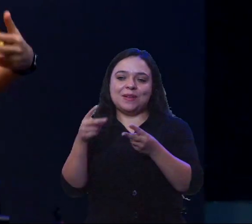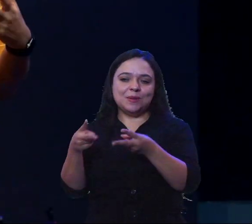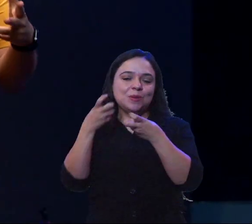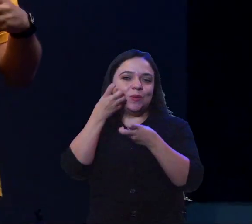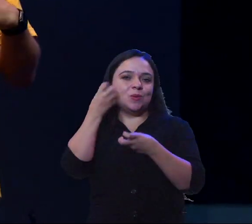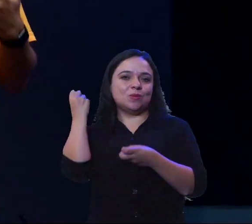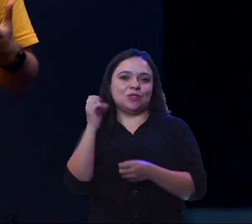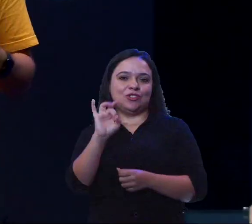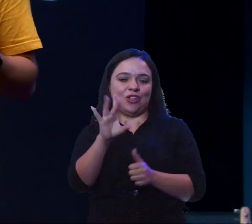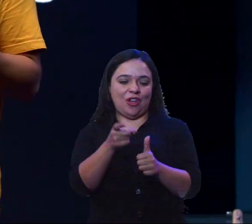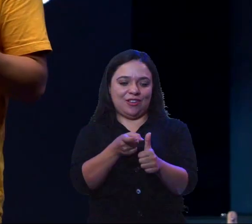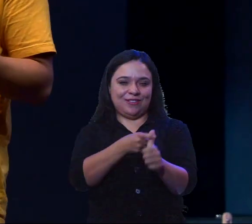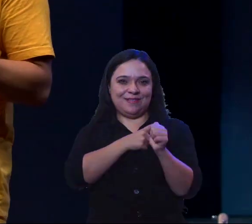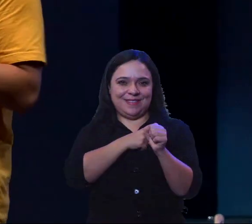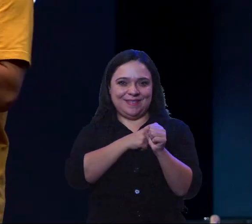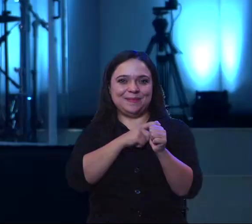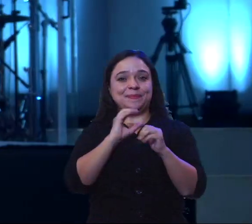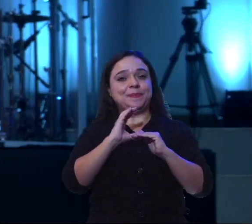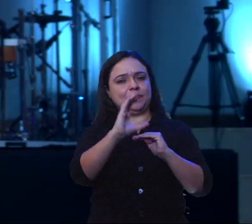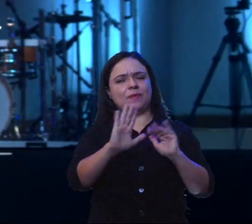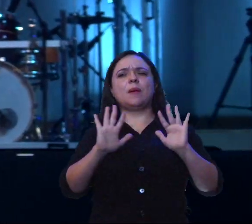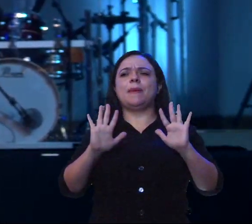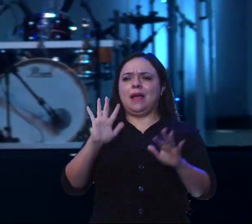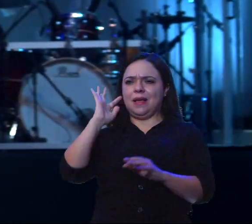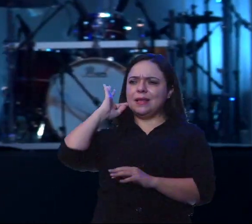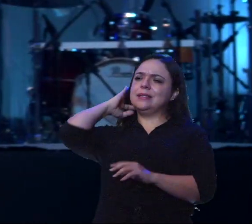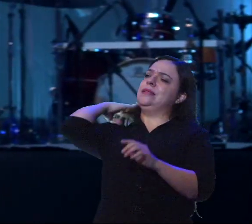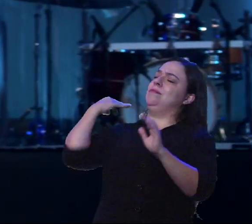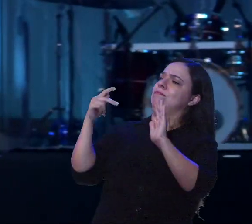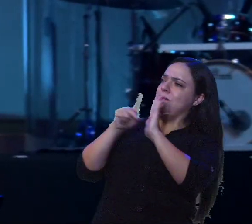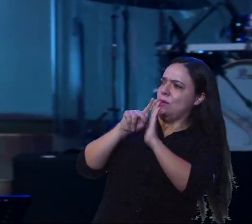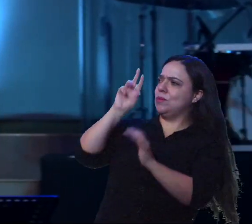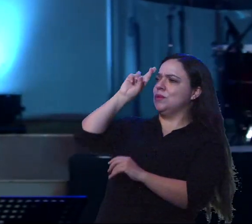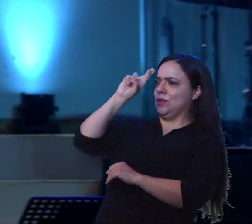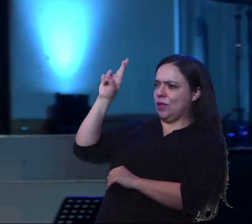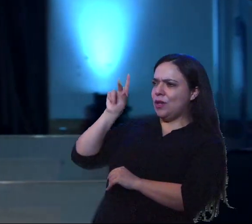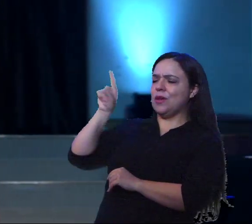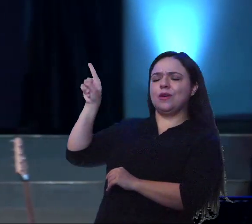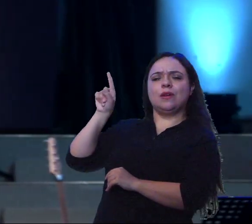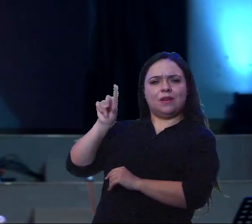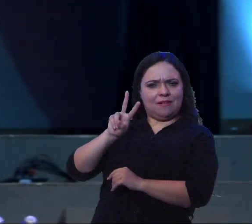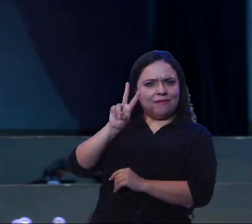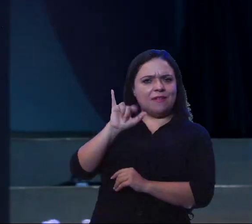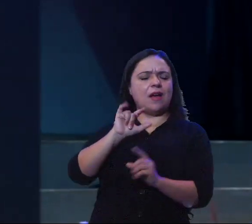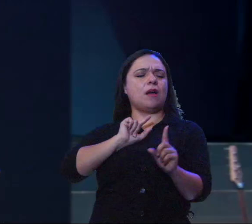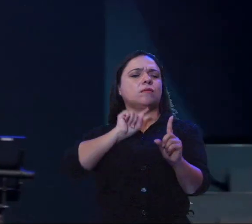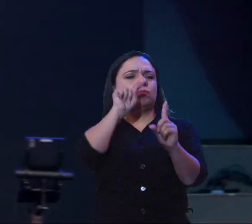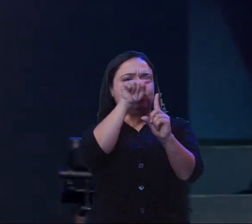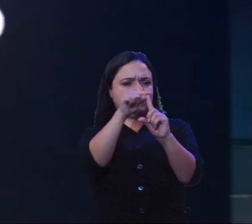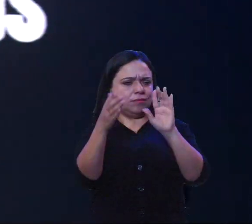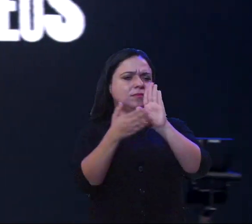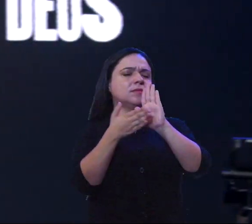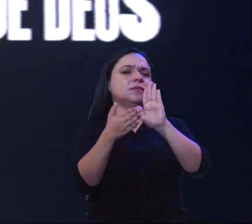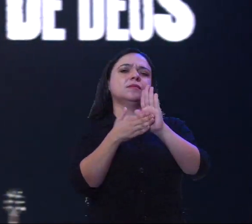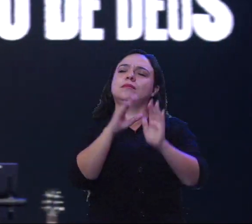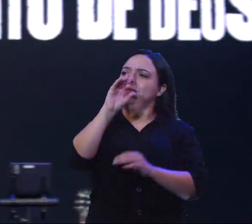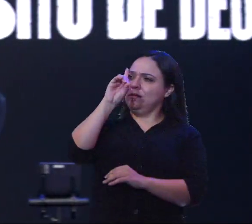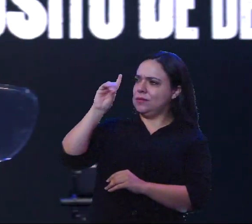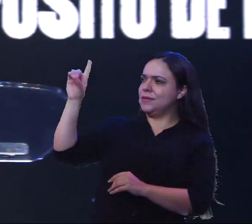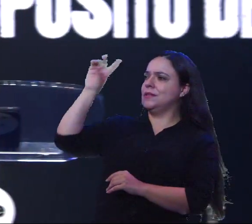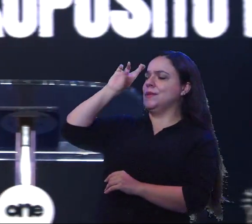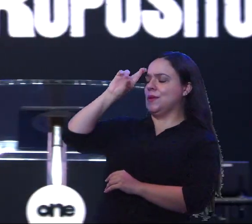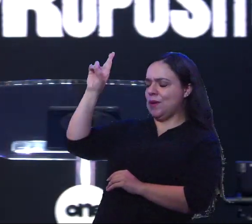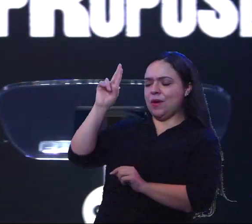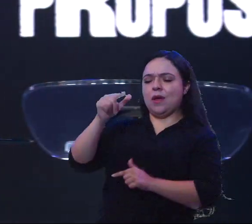só tem dívida ou investimento: não, mas essa empresa é do Senhor, essa empresa vai cumprir um propósito, essa empresa, as pessoas